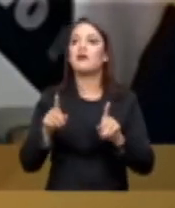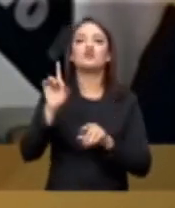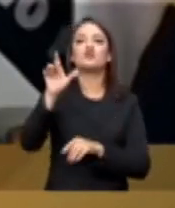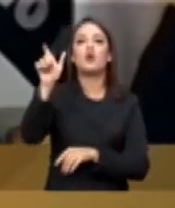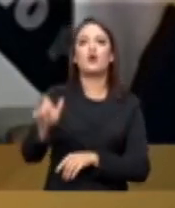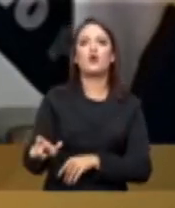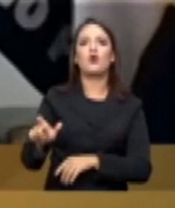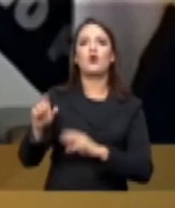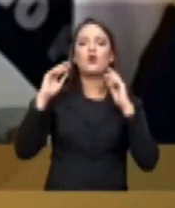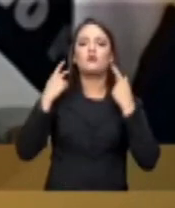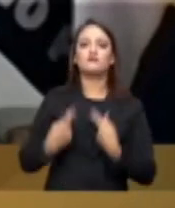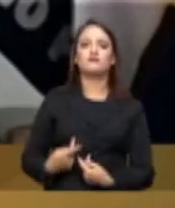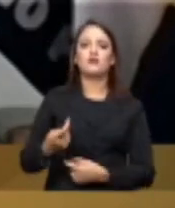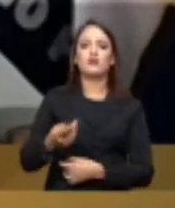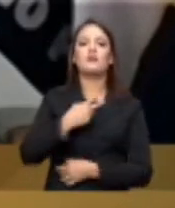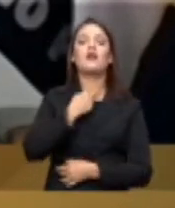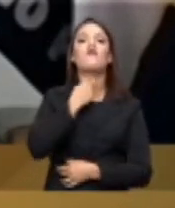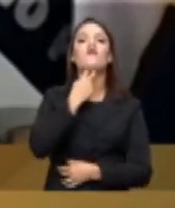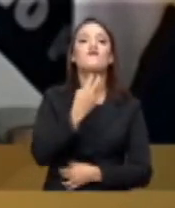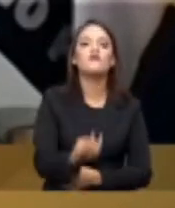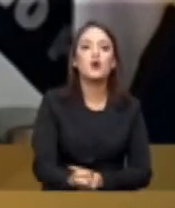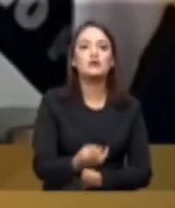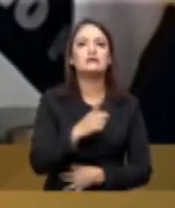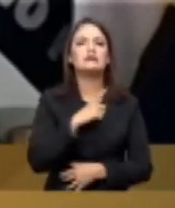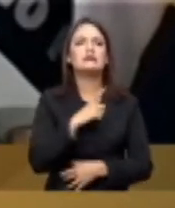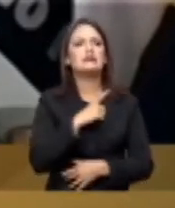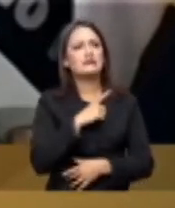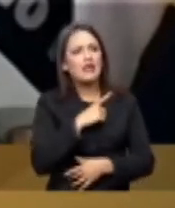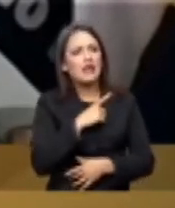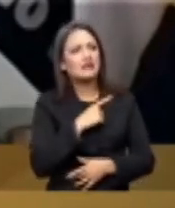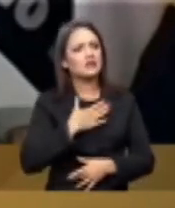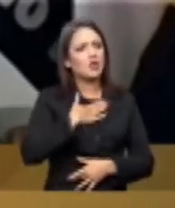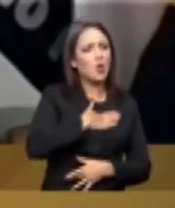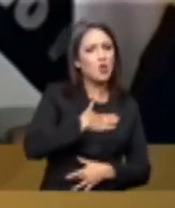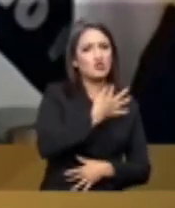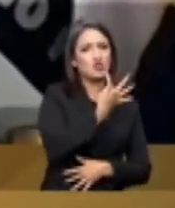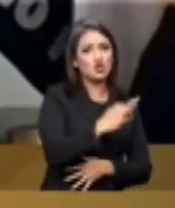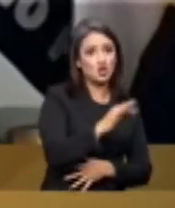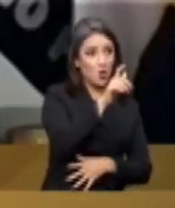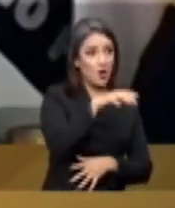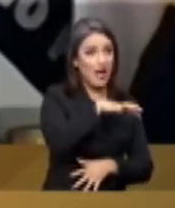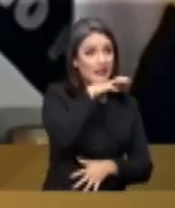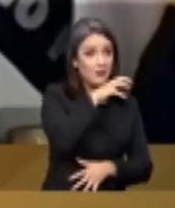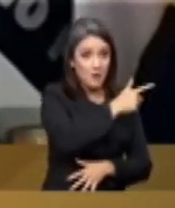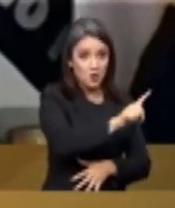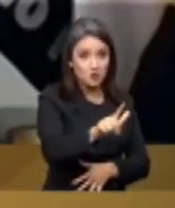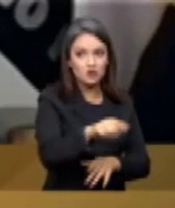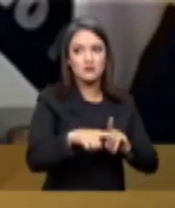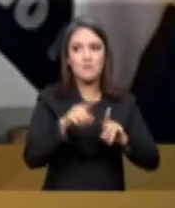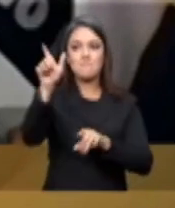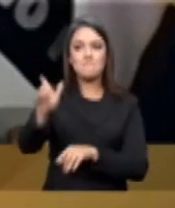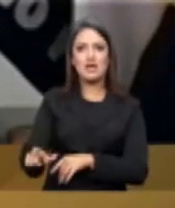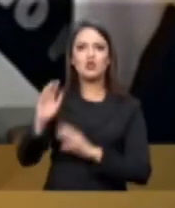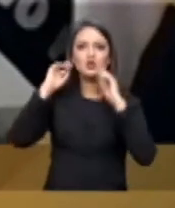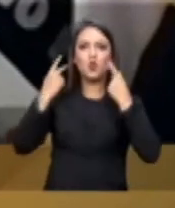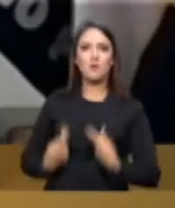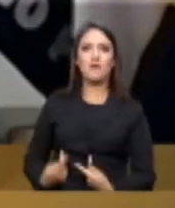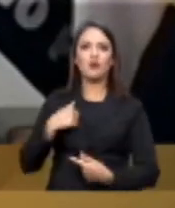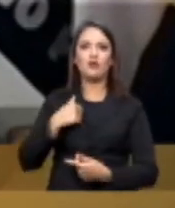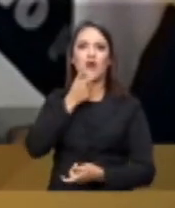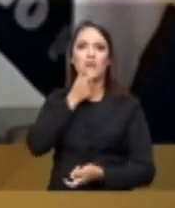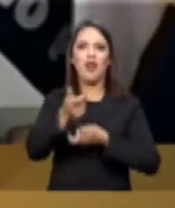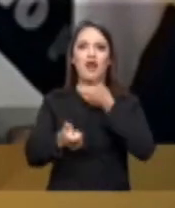apenas sons indicativos de prazer ou de dor, as pessoas têm a palavra pela qual também